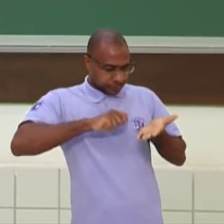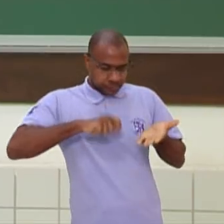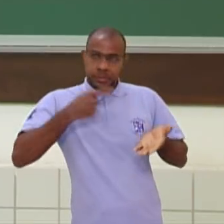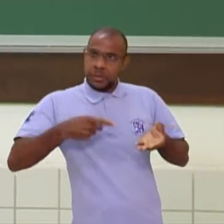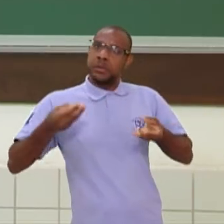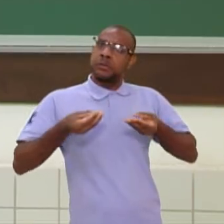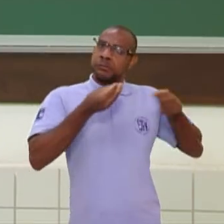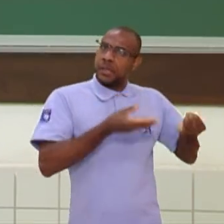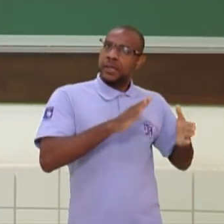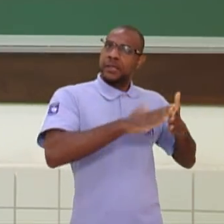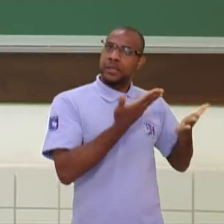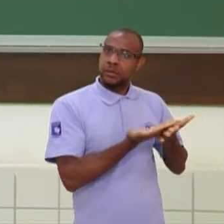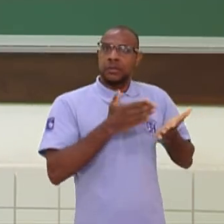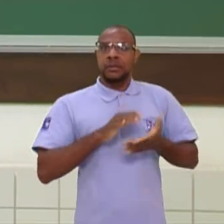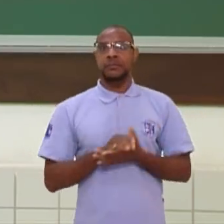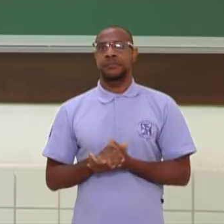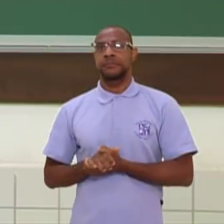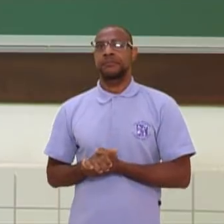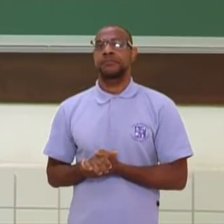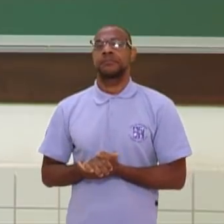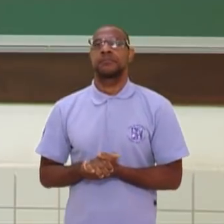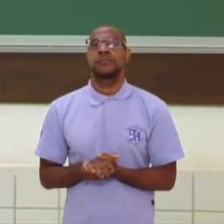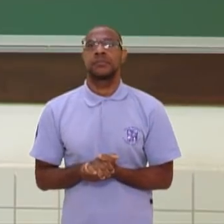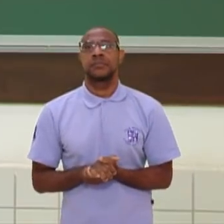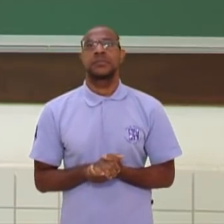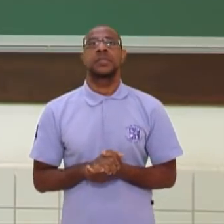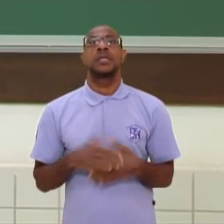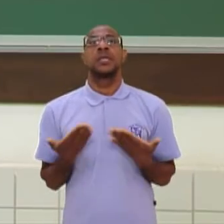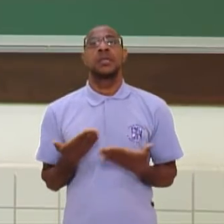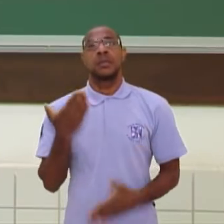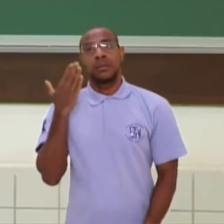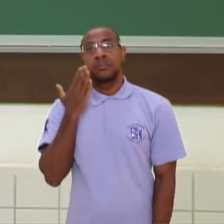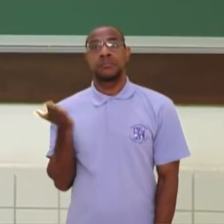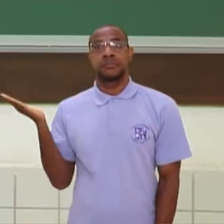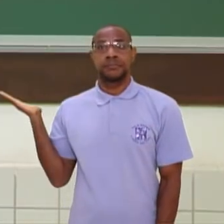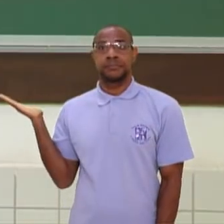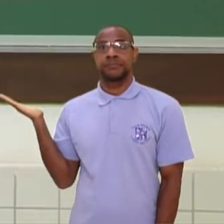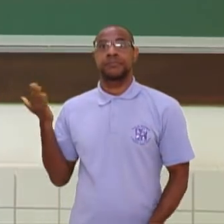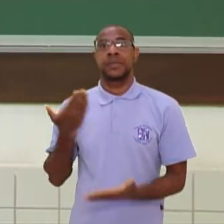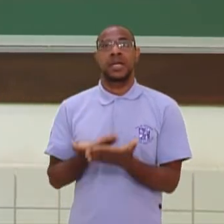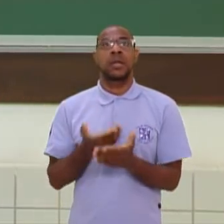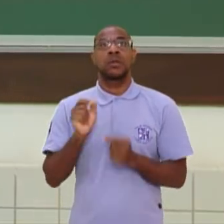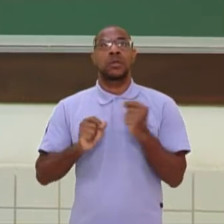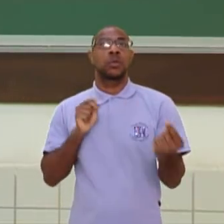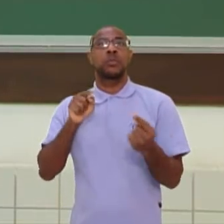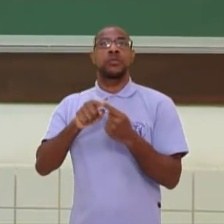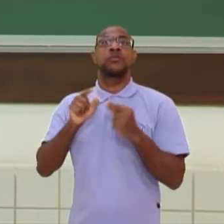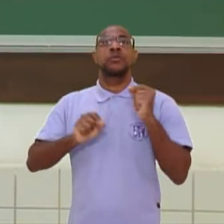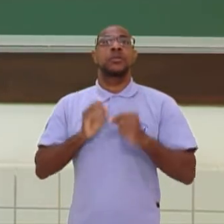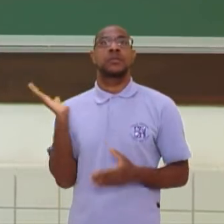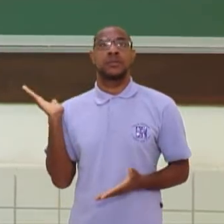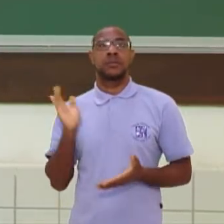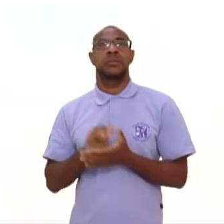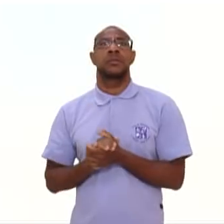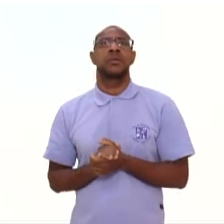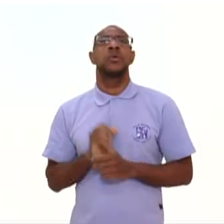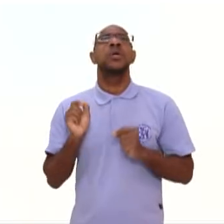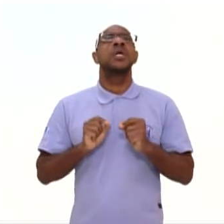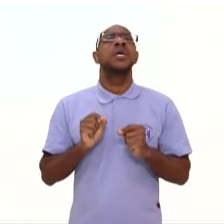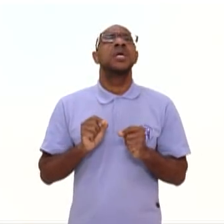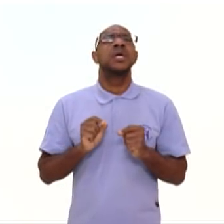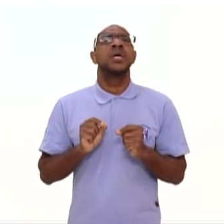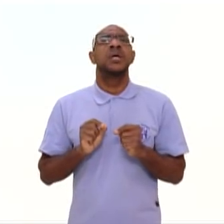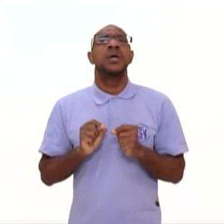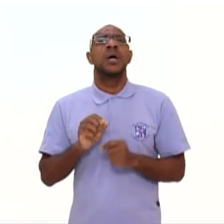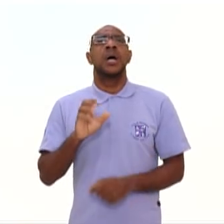que você consiga ter acesso à plataforma, ok? Então, sem mais delongas, vamos à nossa aula e aqui vamos entender um pouquinho o que